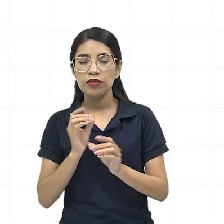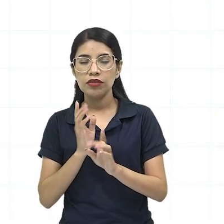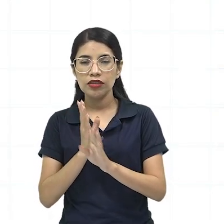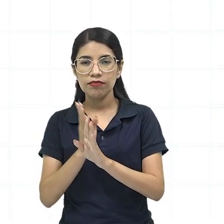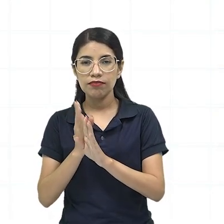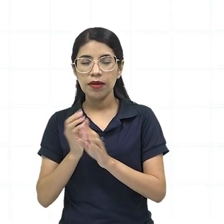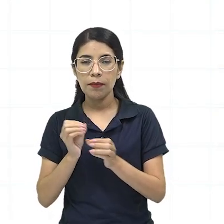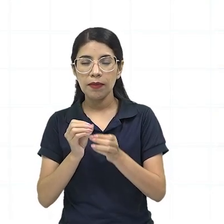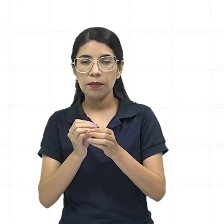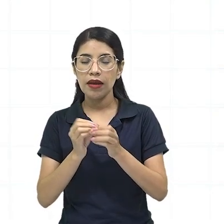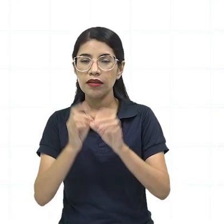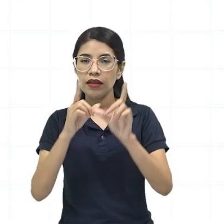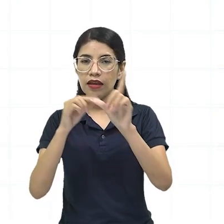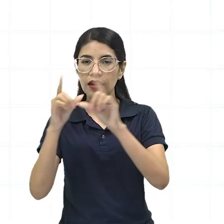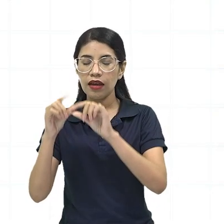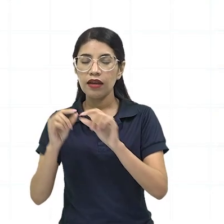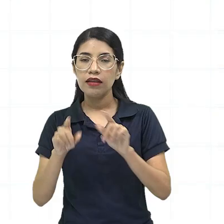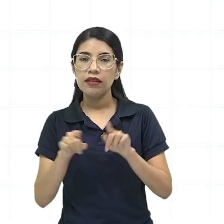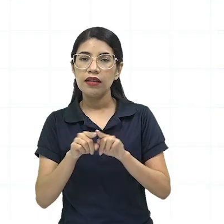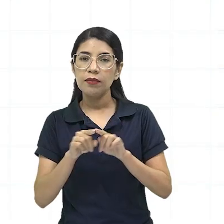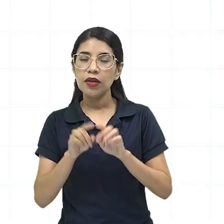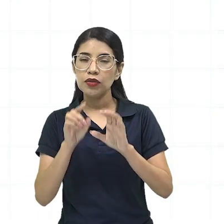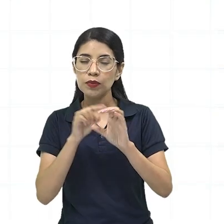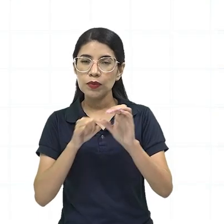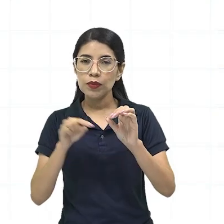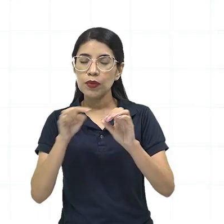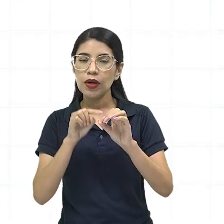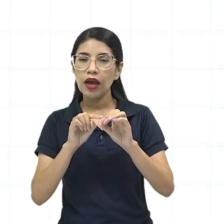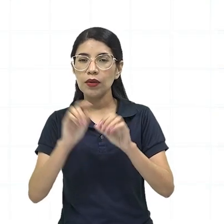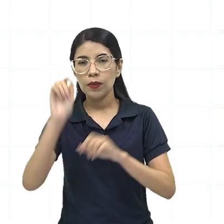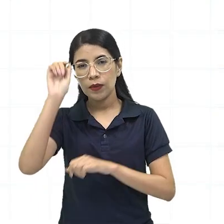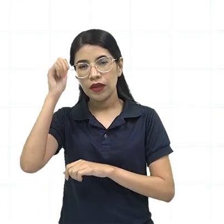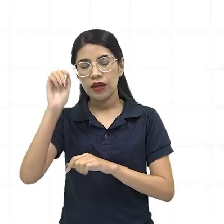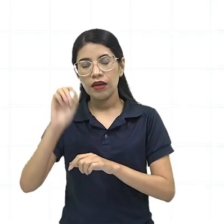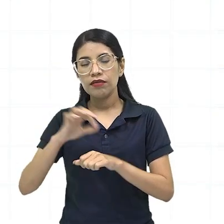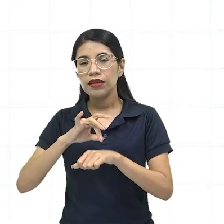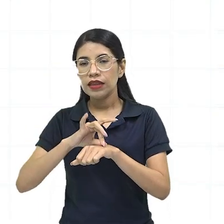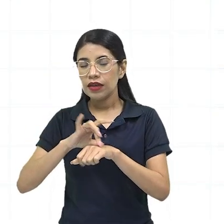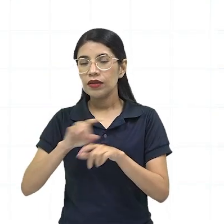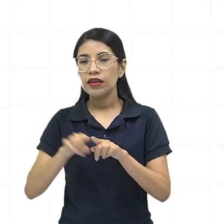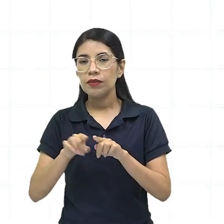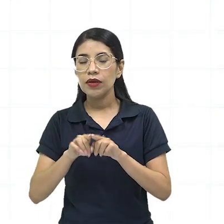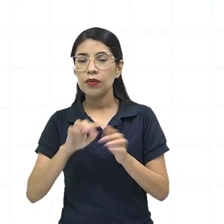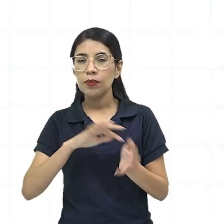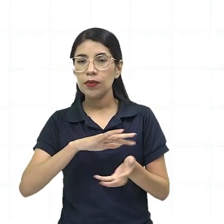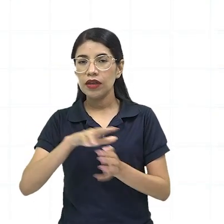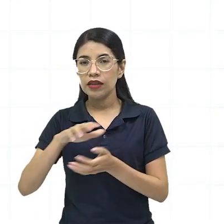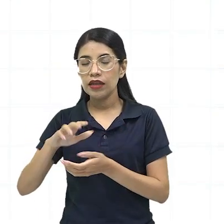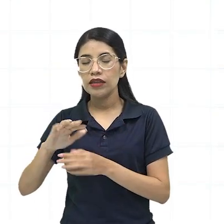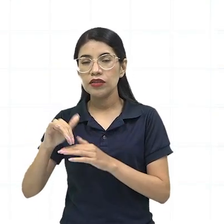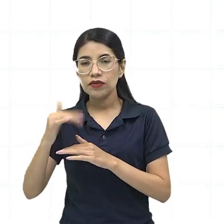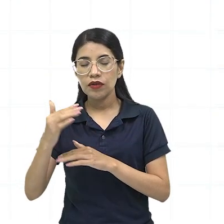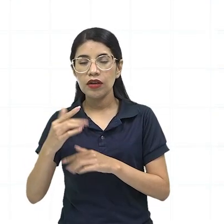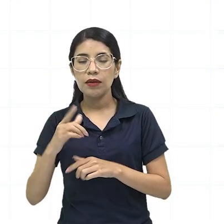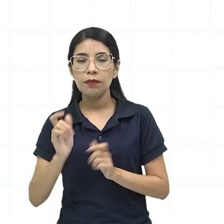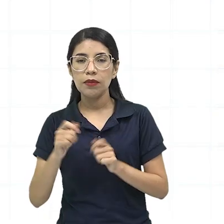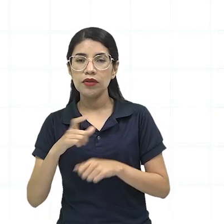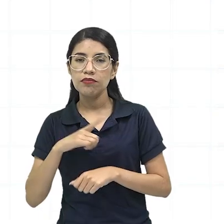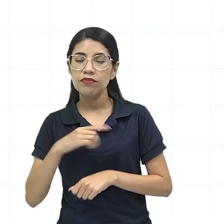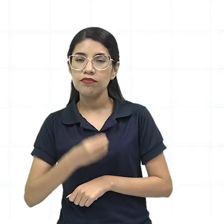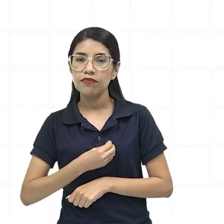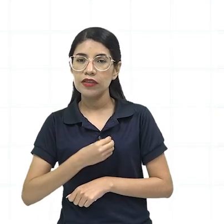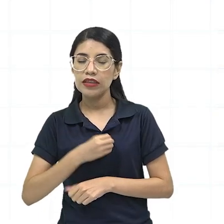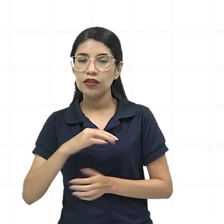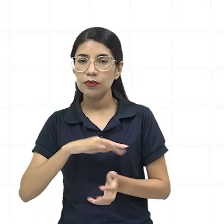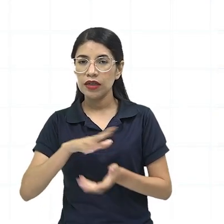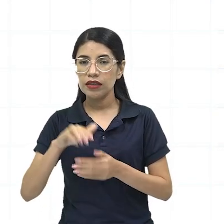buracos negros que desafiam as leis da física aos exoplanetas que podem abrigar vida além da Terra. São coisas